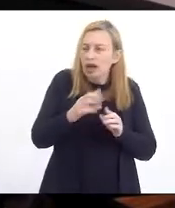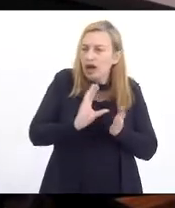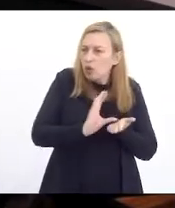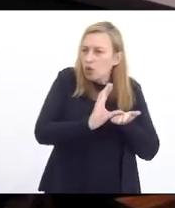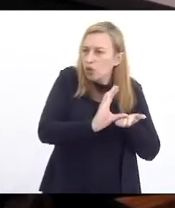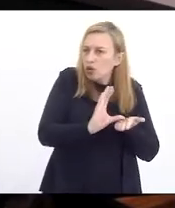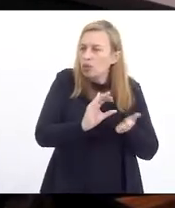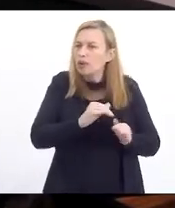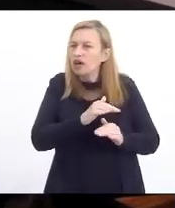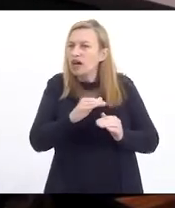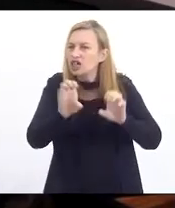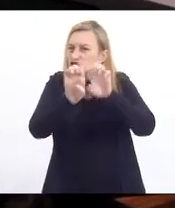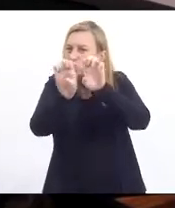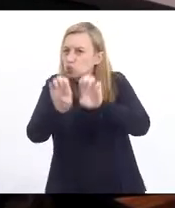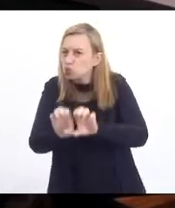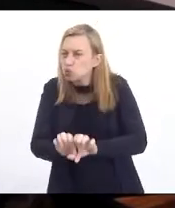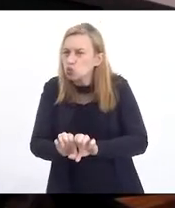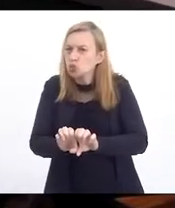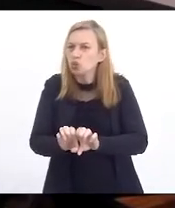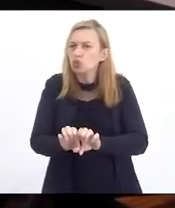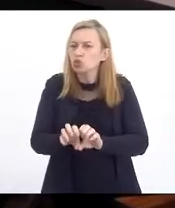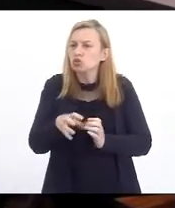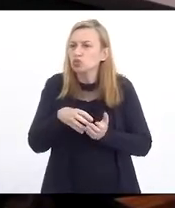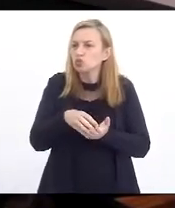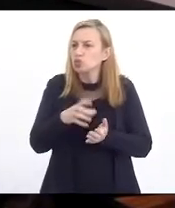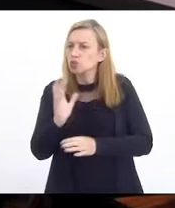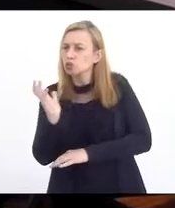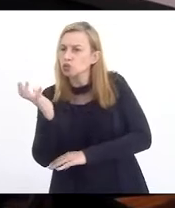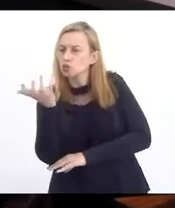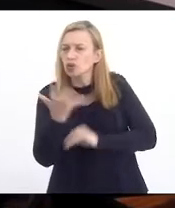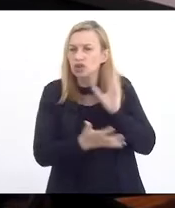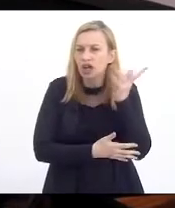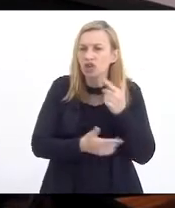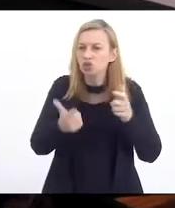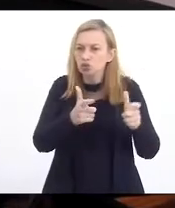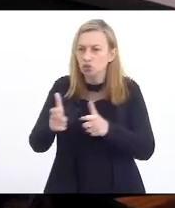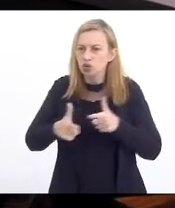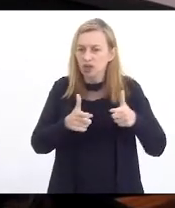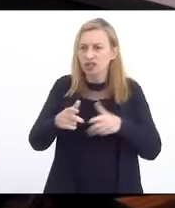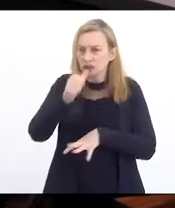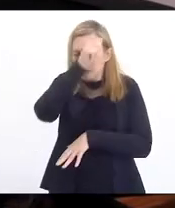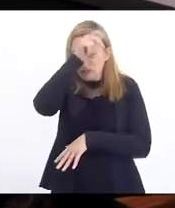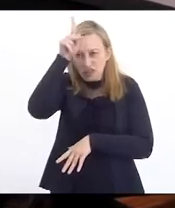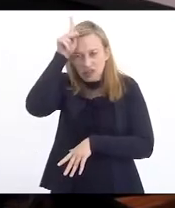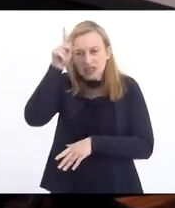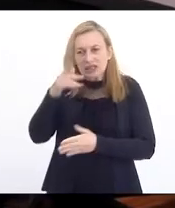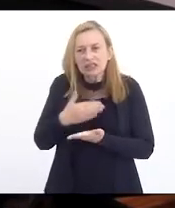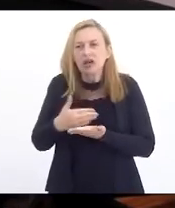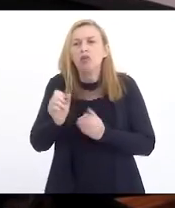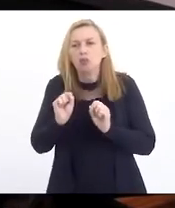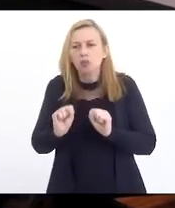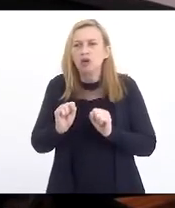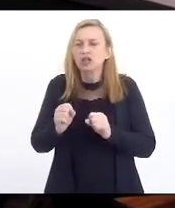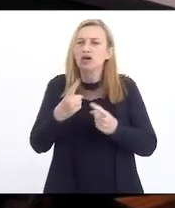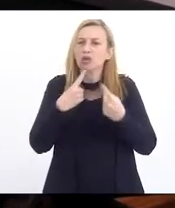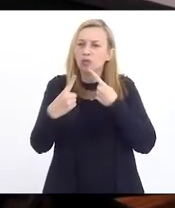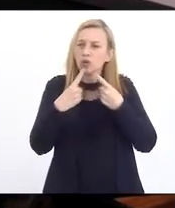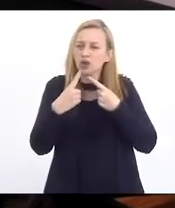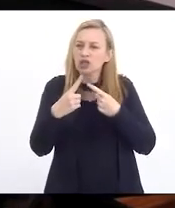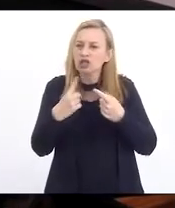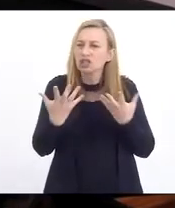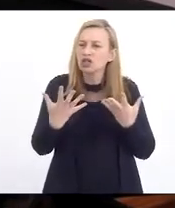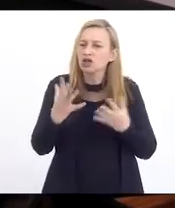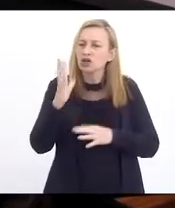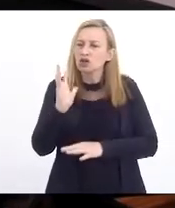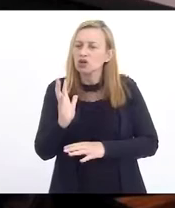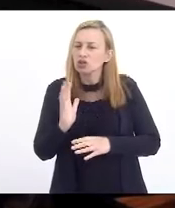para a estruturação dos órgãos ambientais locais, das prefeituras. E, a partir daí, a gente ter políticas que não é só de saneamento,